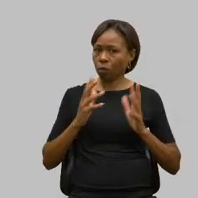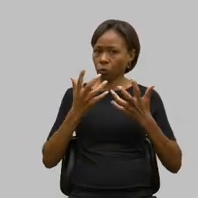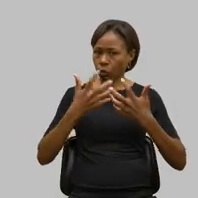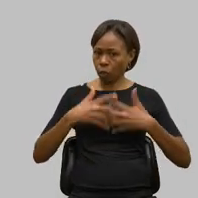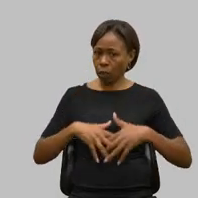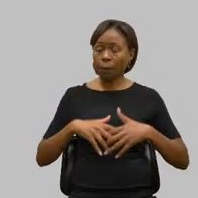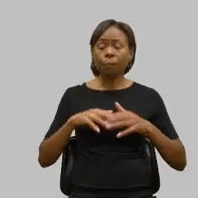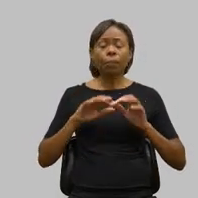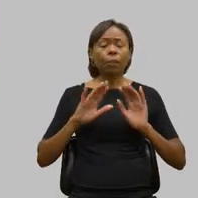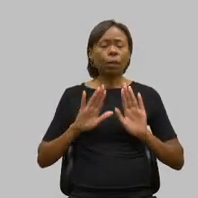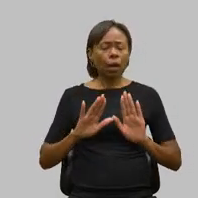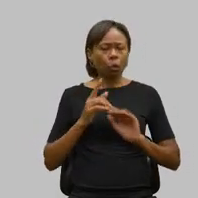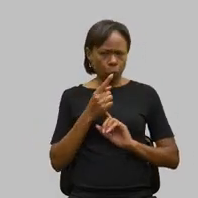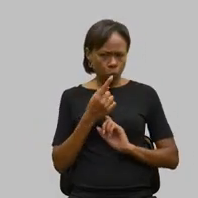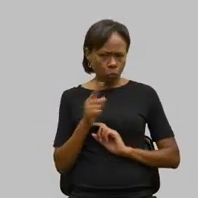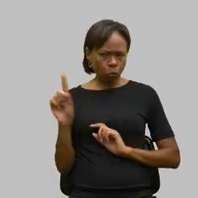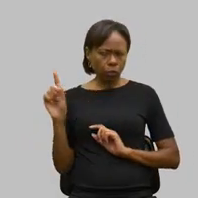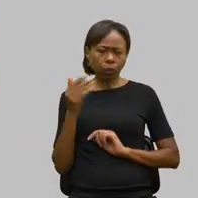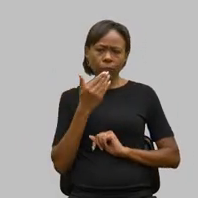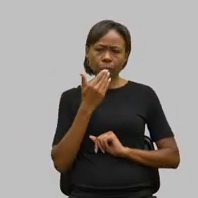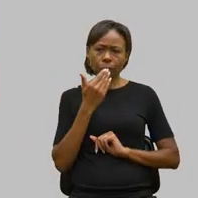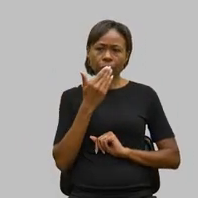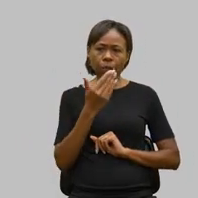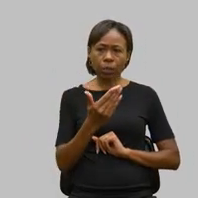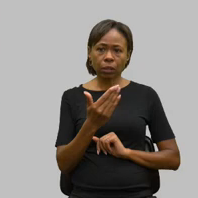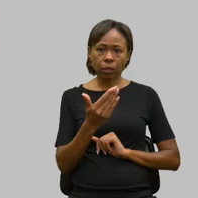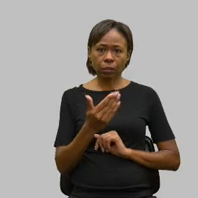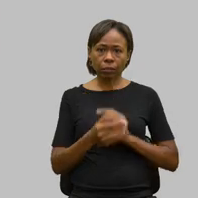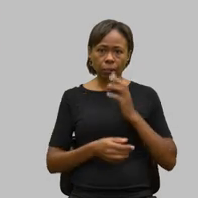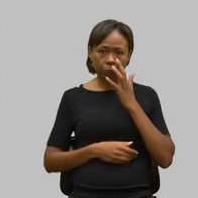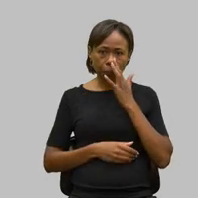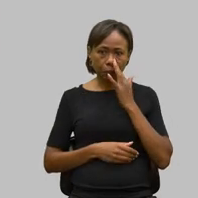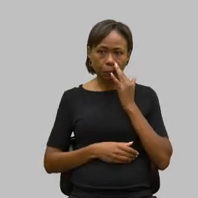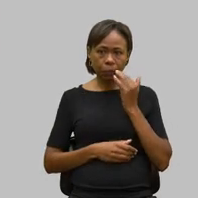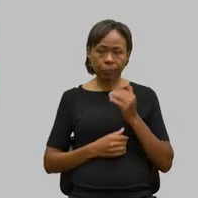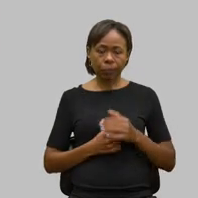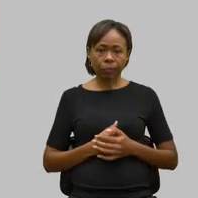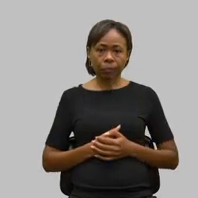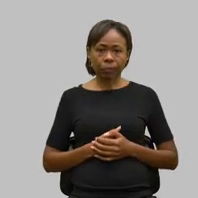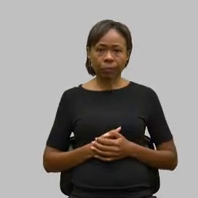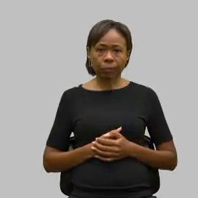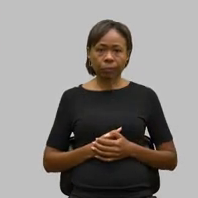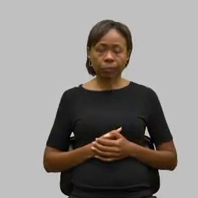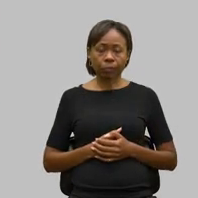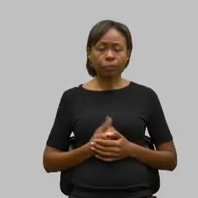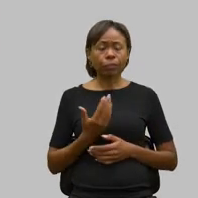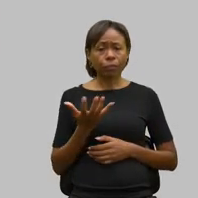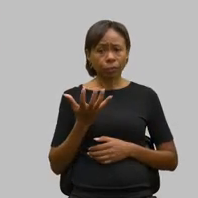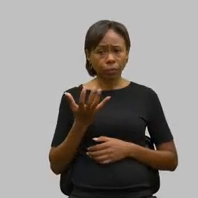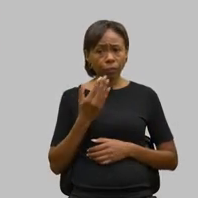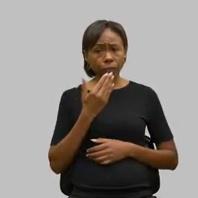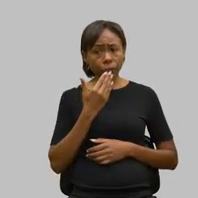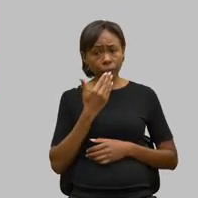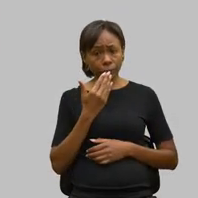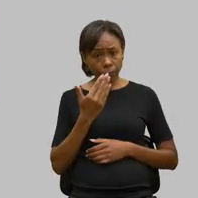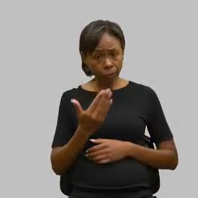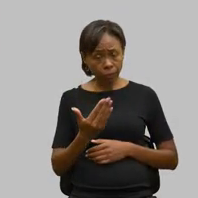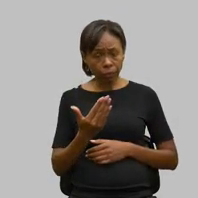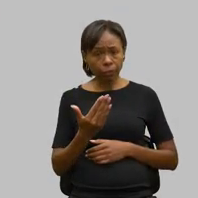aqui fazer uma solicitação... Um minuto, deputado. Pois não, presidente. Fazer uma solicitação